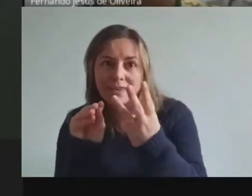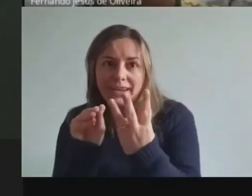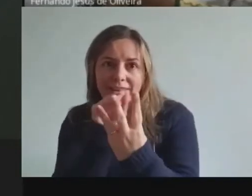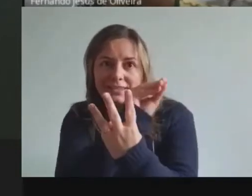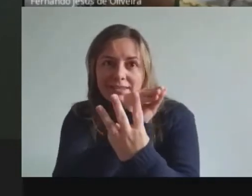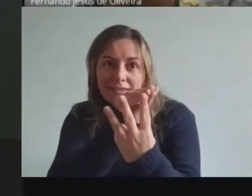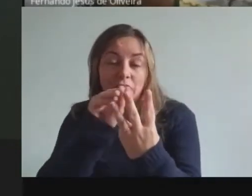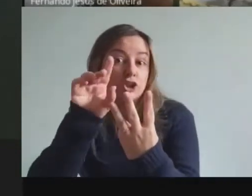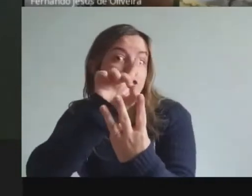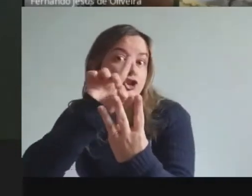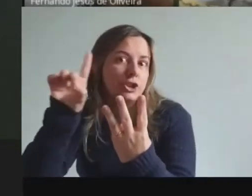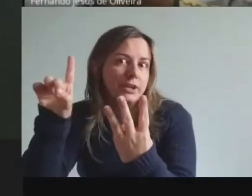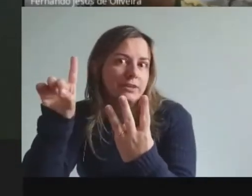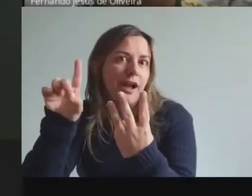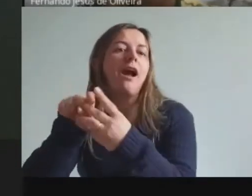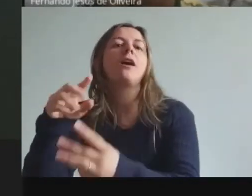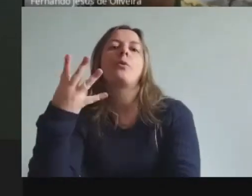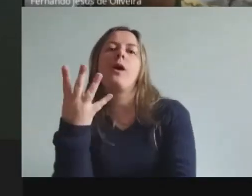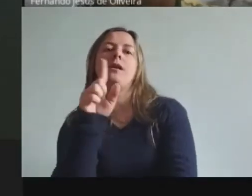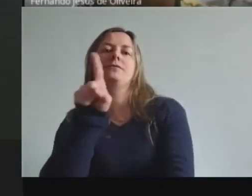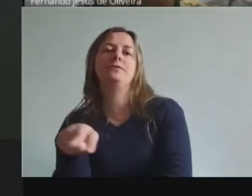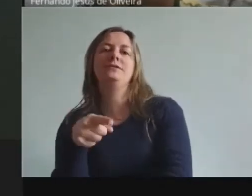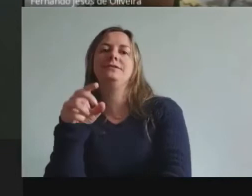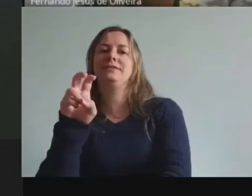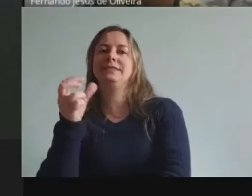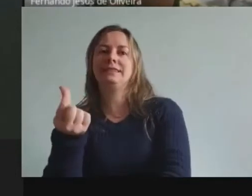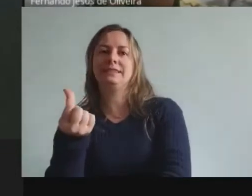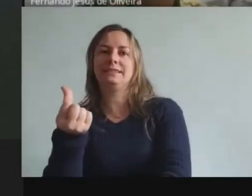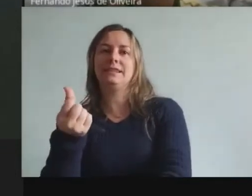15. Ok? Outro exemplo.